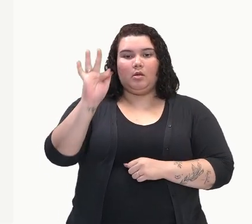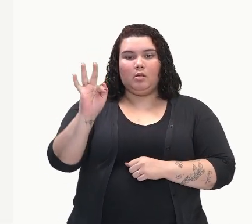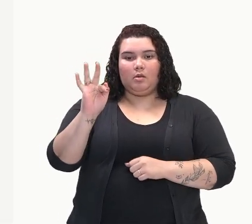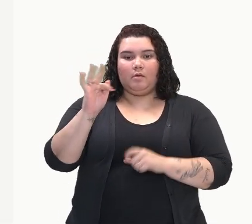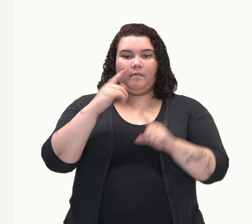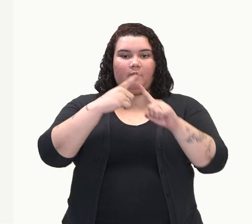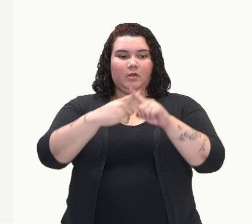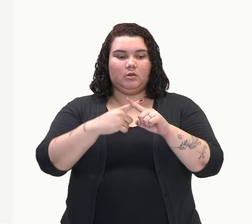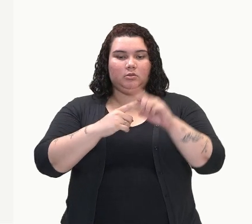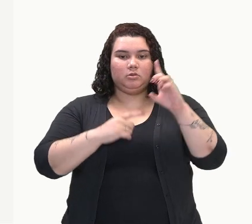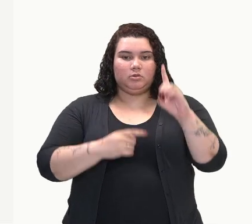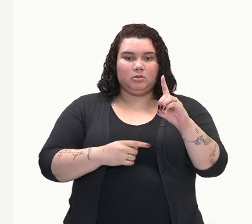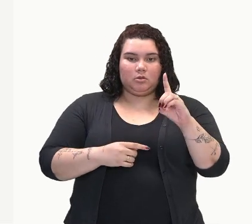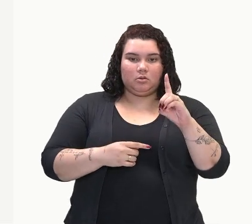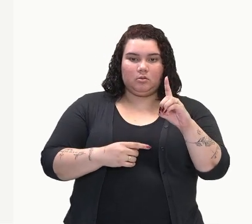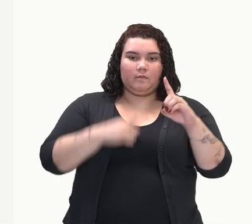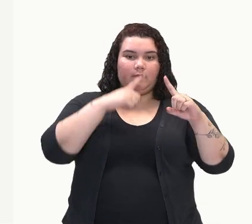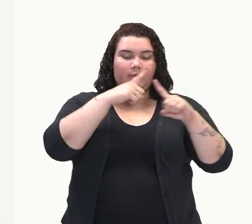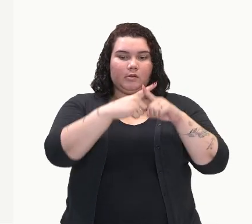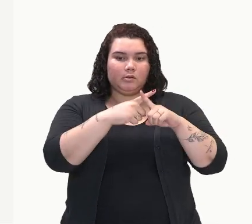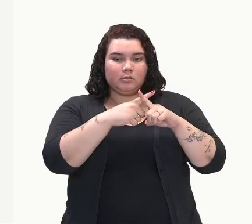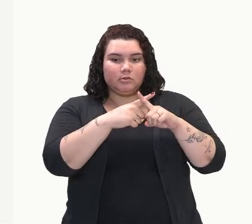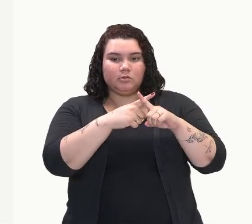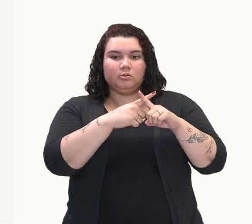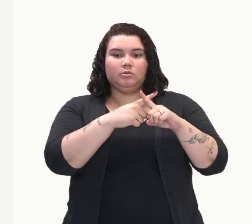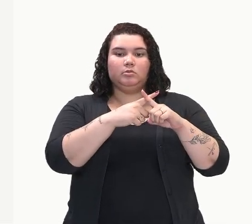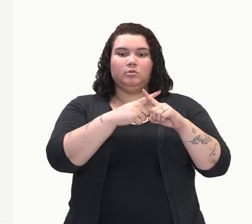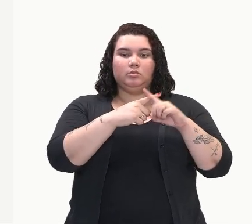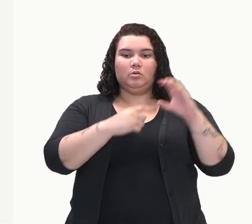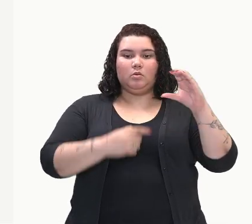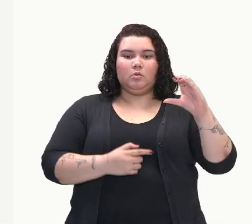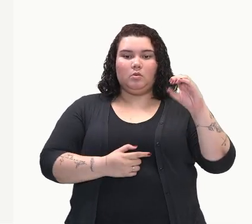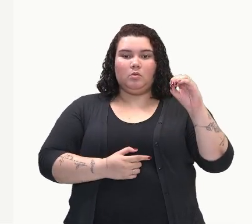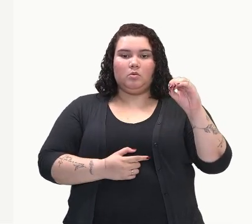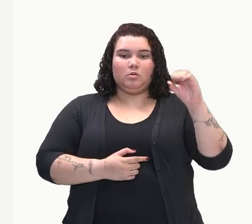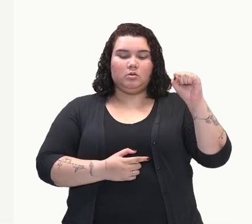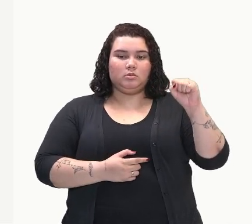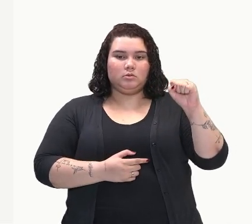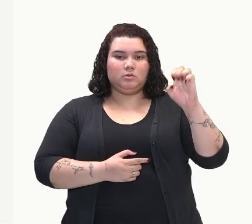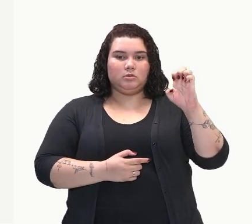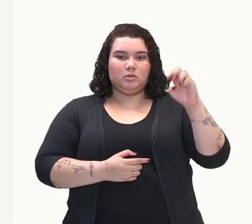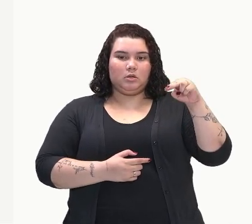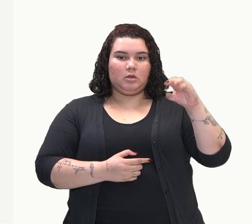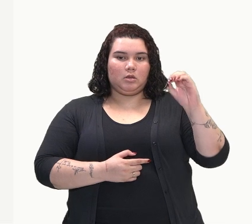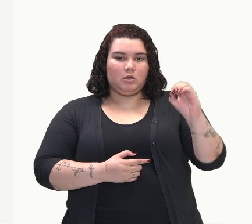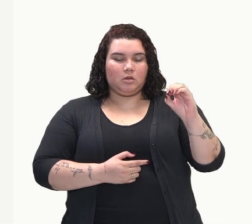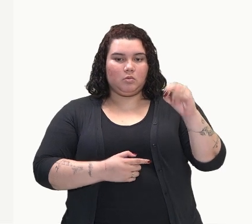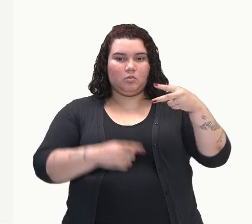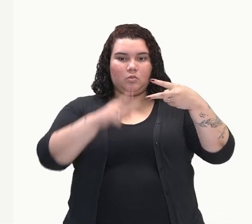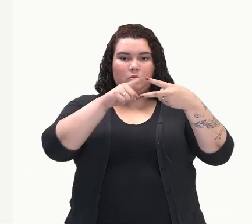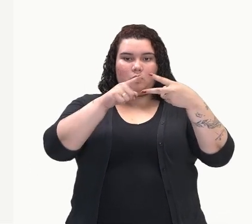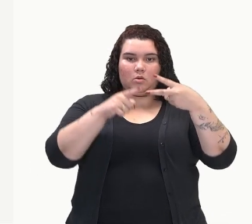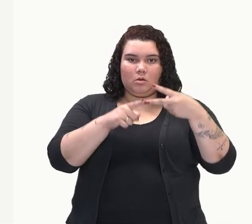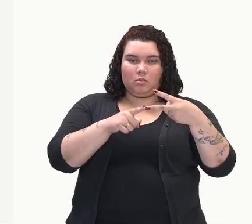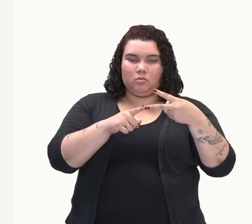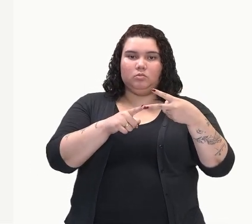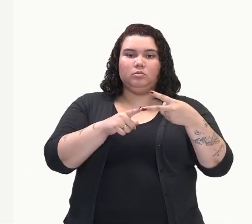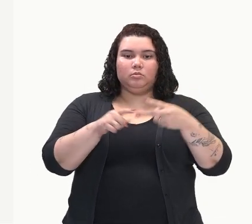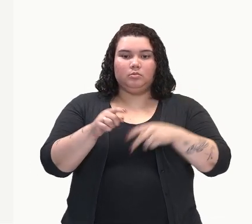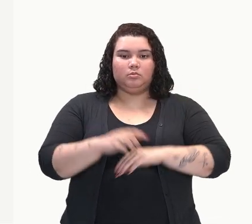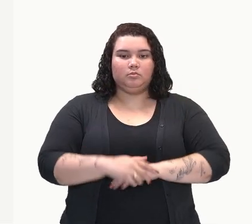vezes distância vezes o cosseno do ângulo da força, o ângulo de inclinação da força, o cosseno de